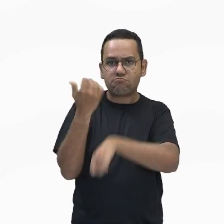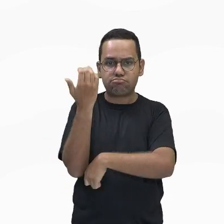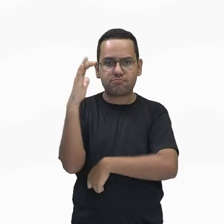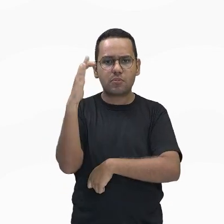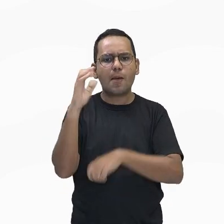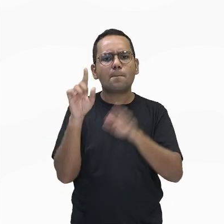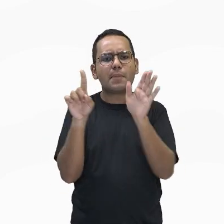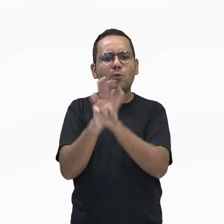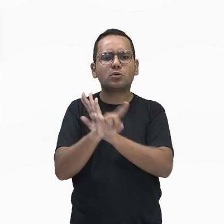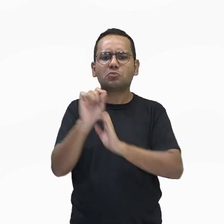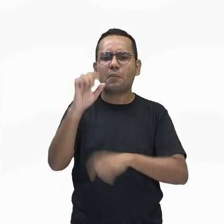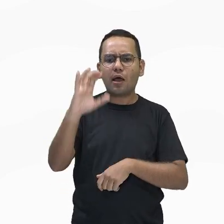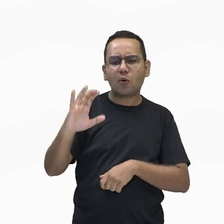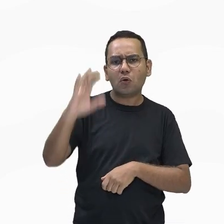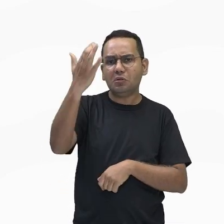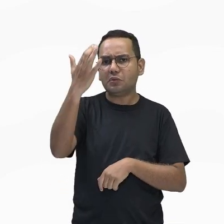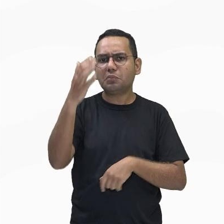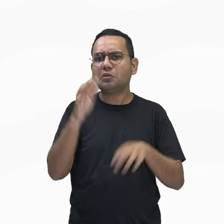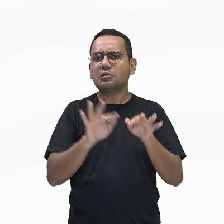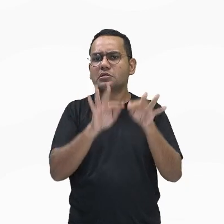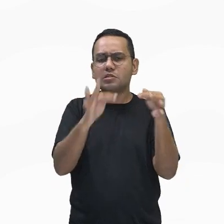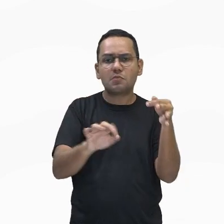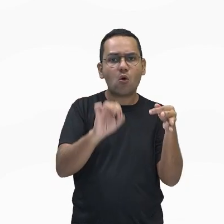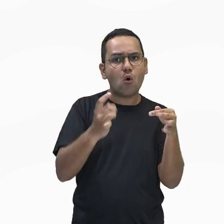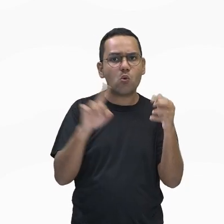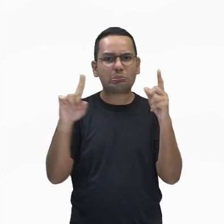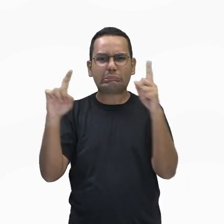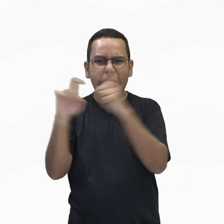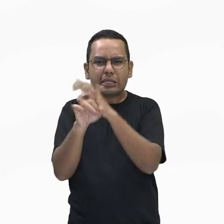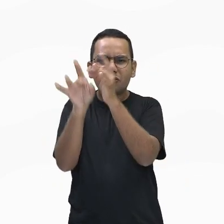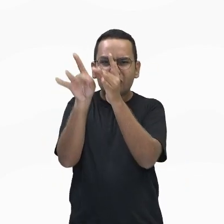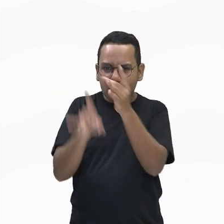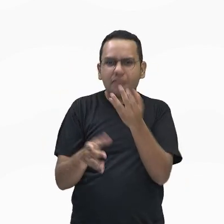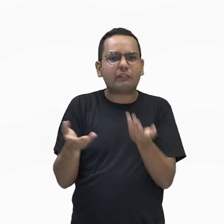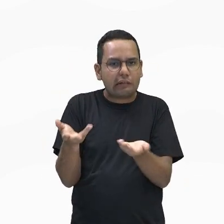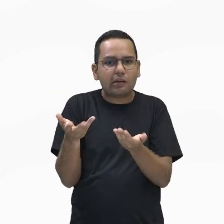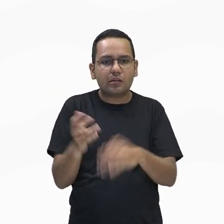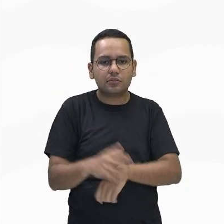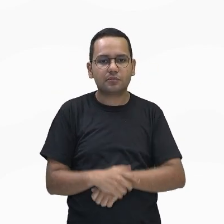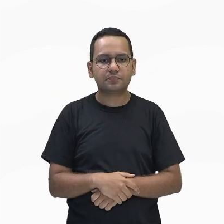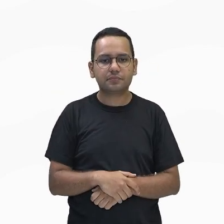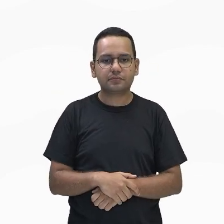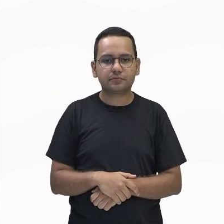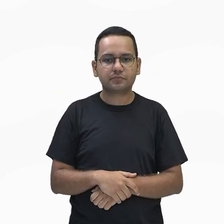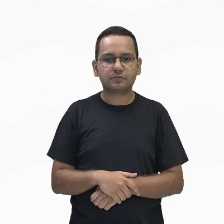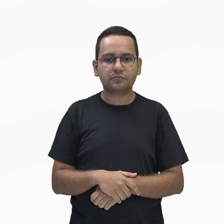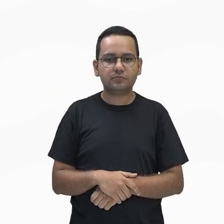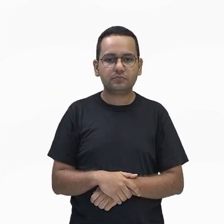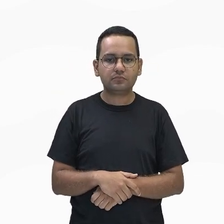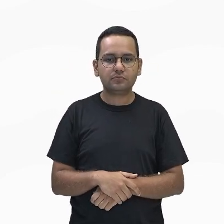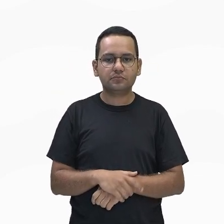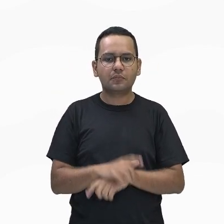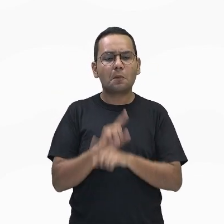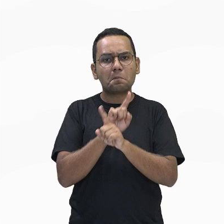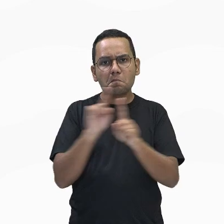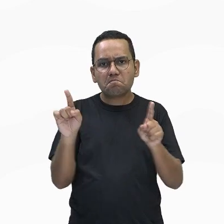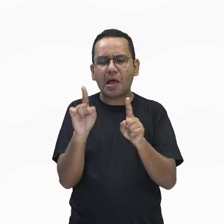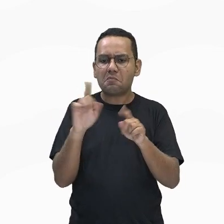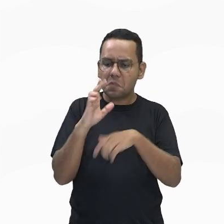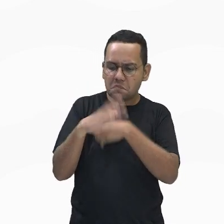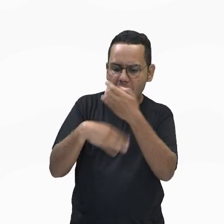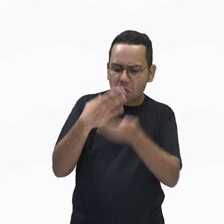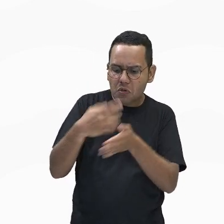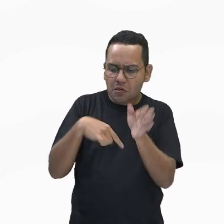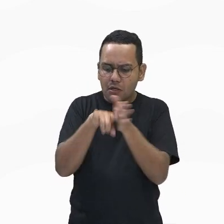fenômenos aparentemente simples ou obscuros, muitas vezes, fizeram descobertas que